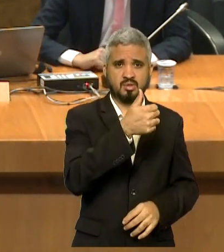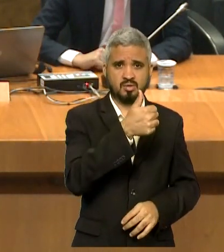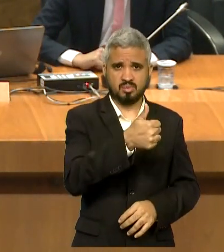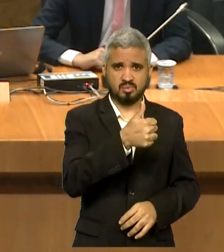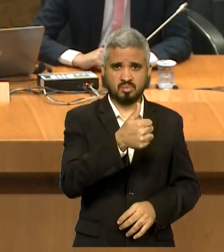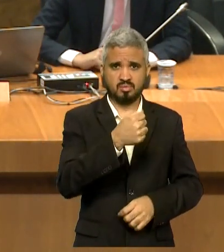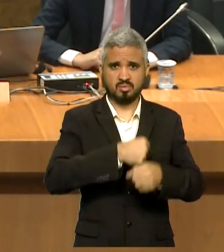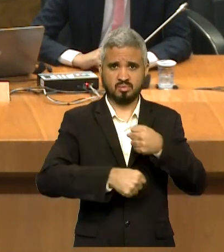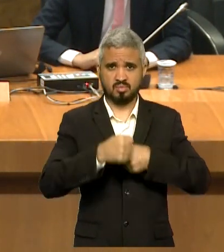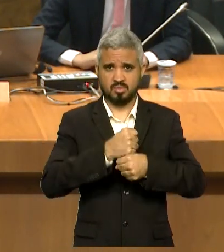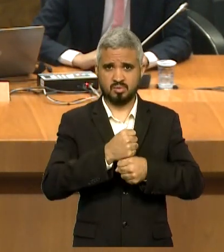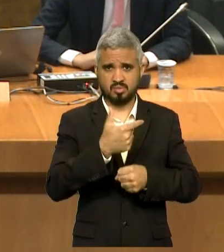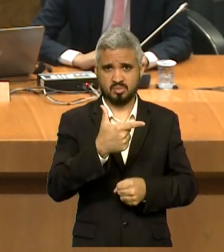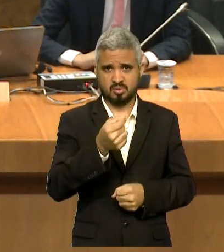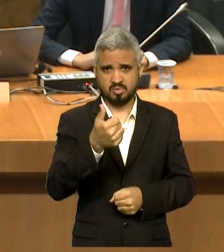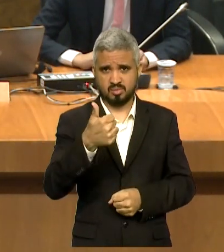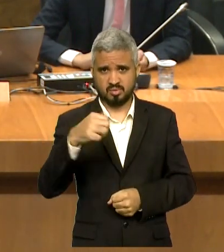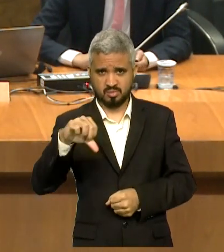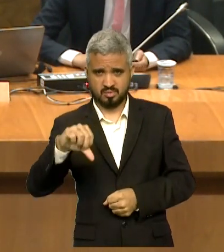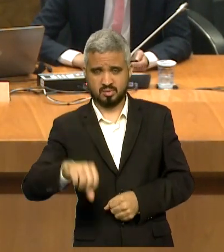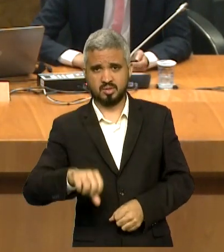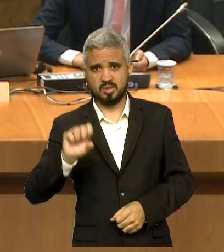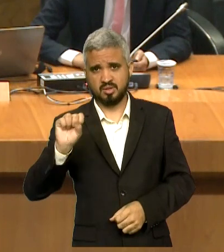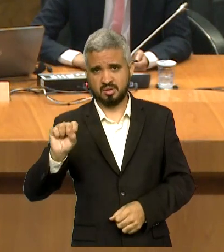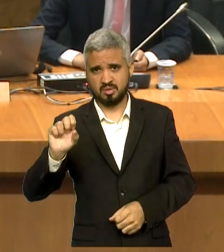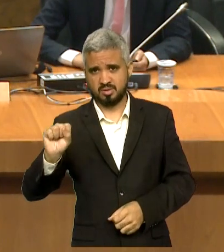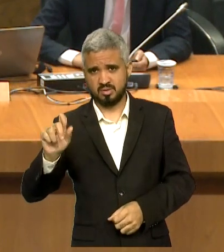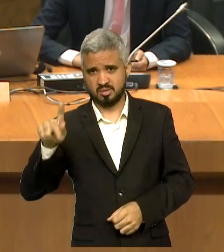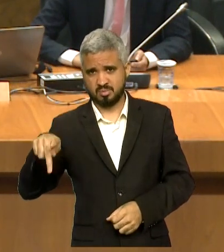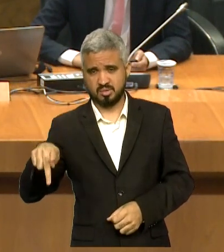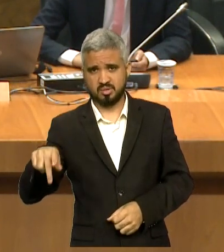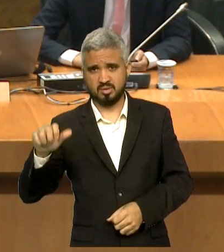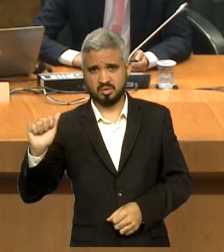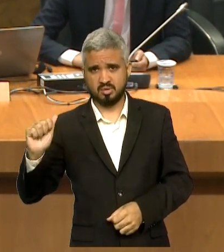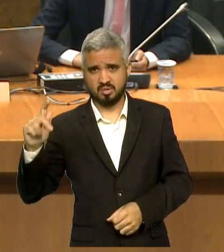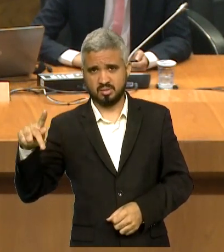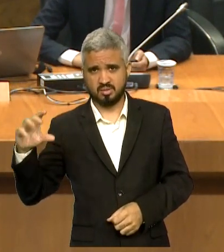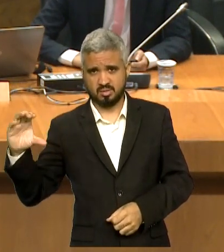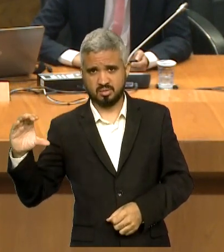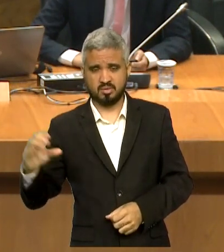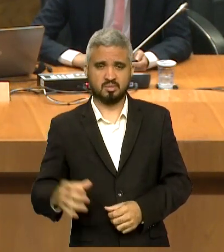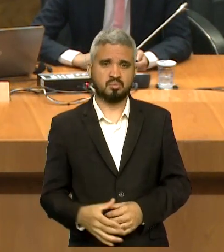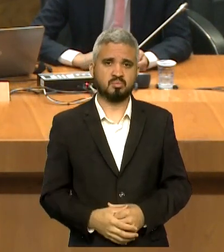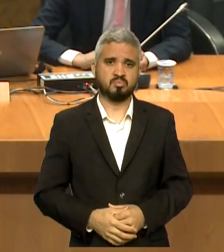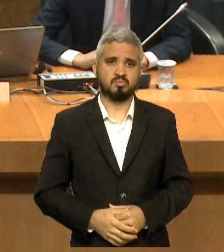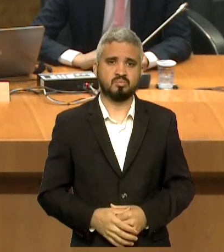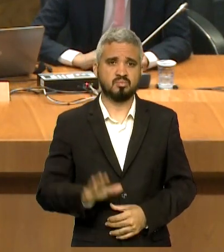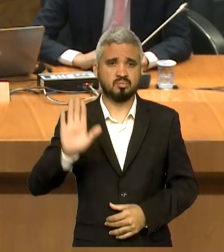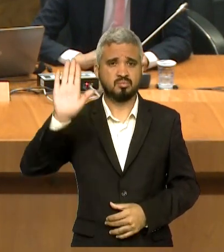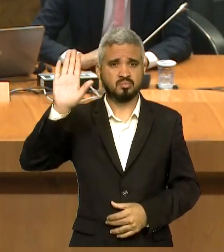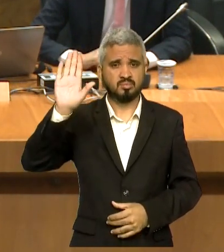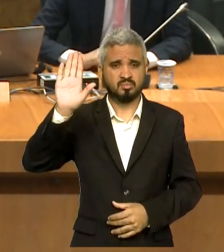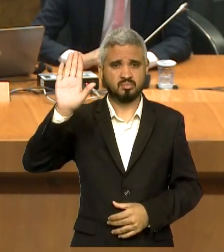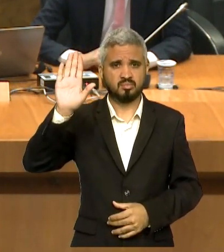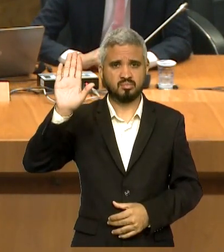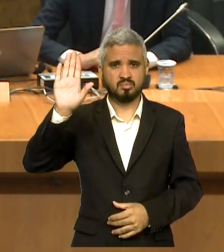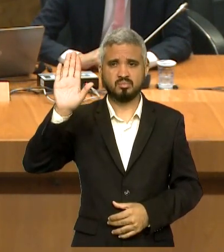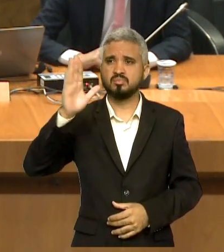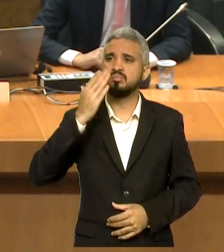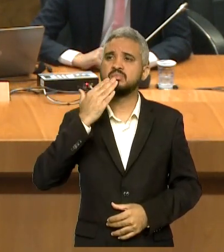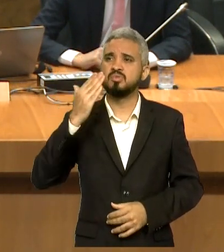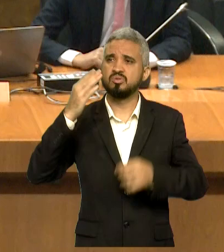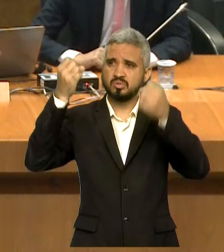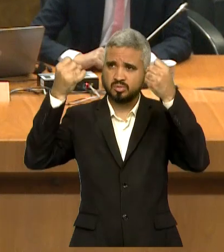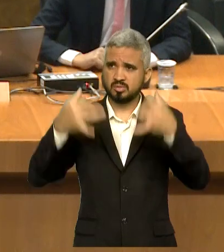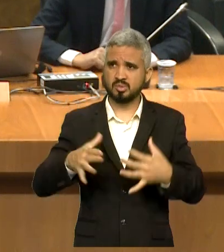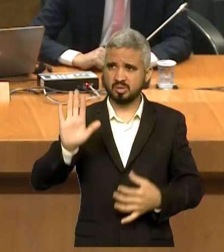001-2007, SSPAPC. Em discussão... Senhora Presidente, sim. Só para esclarecer ao plenário a importância